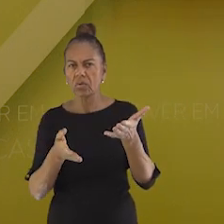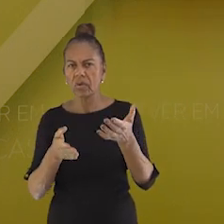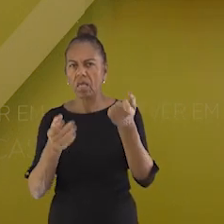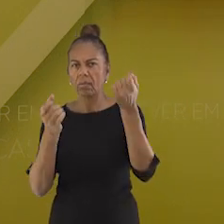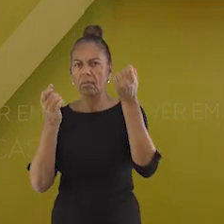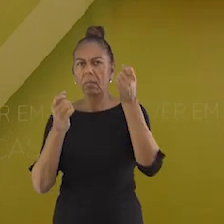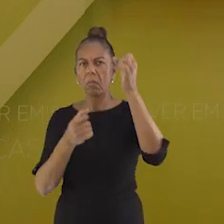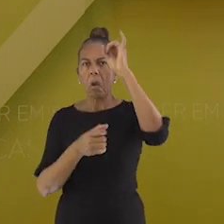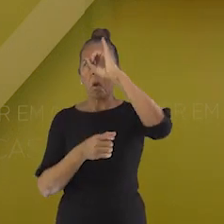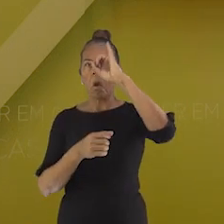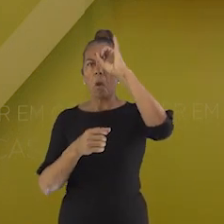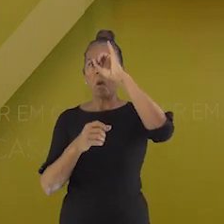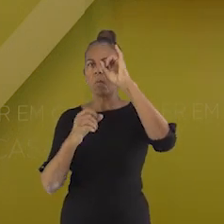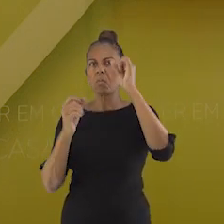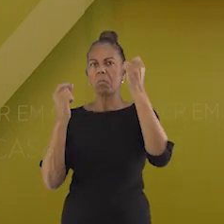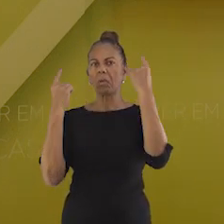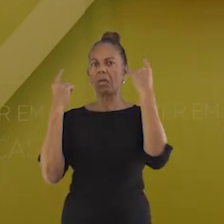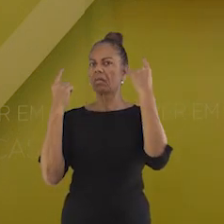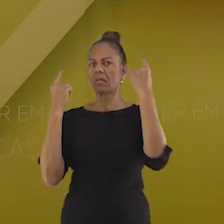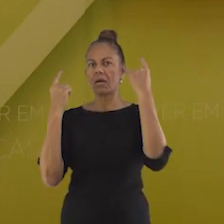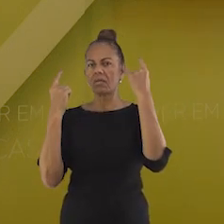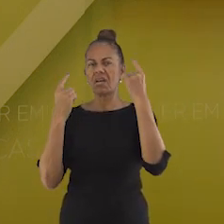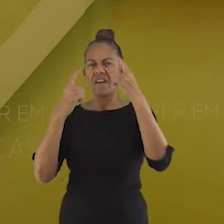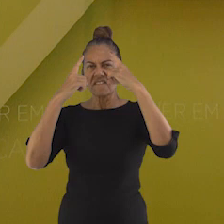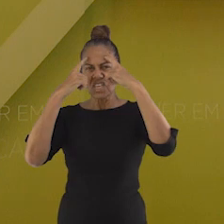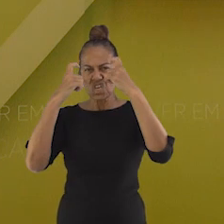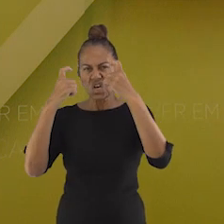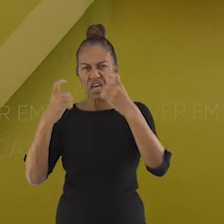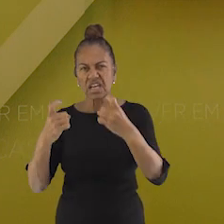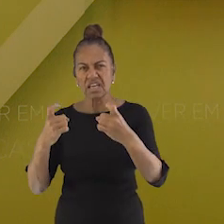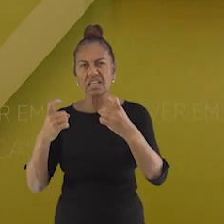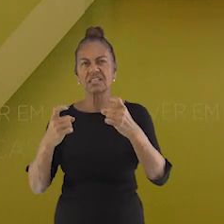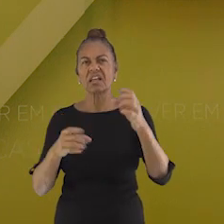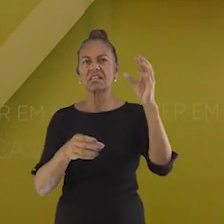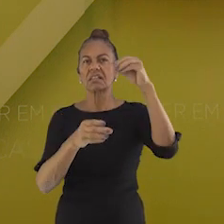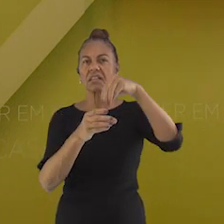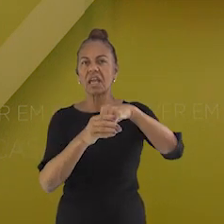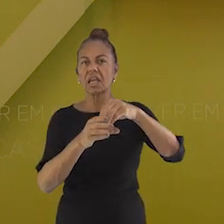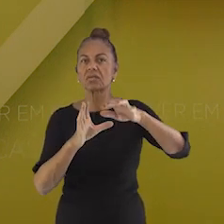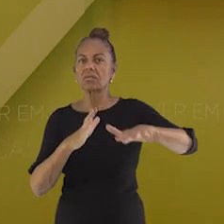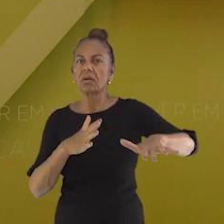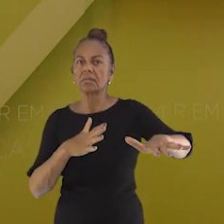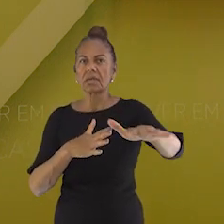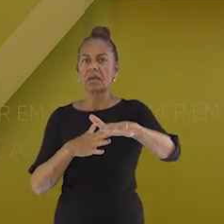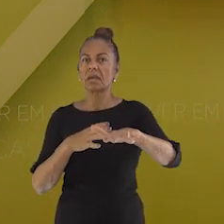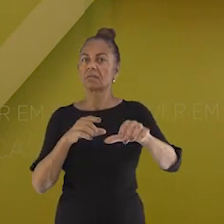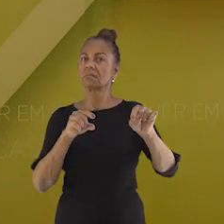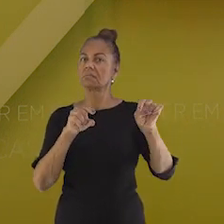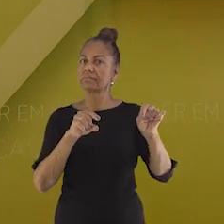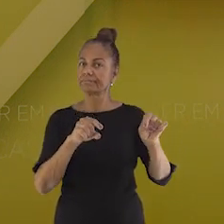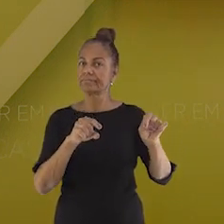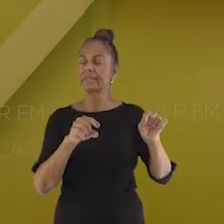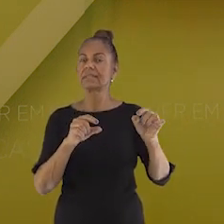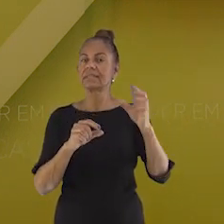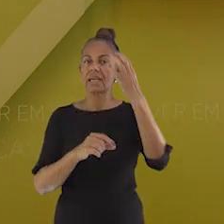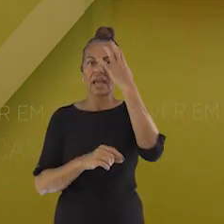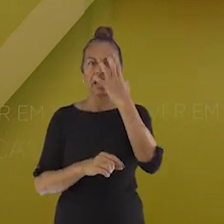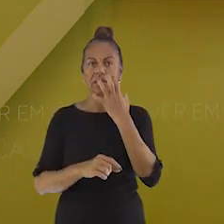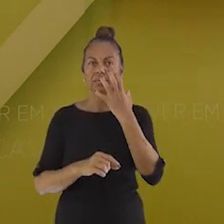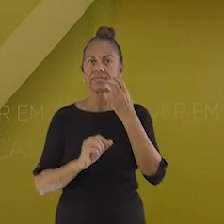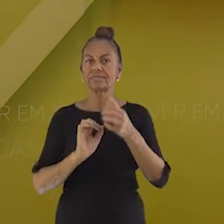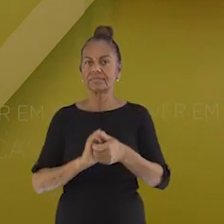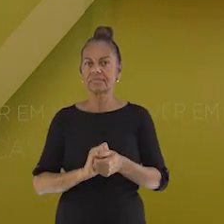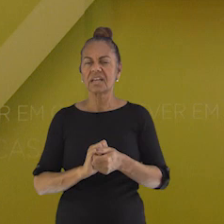podemos dar bobeira. É muita violência. Violência ambiental é coisa séria. Então respondam